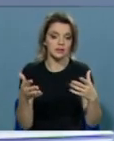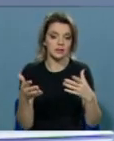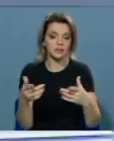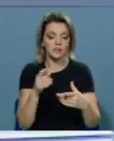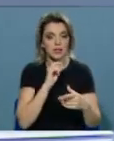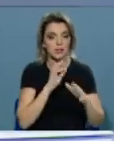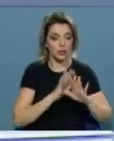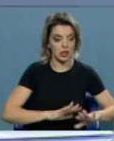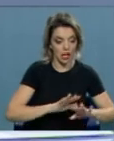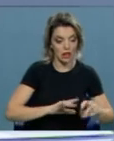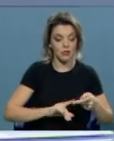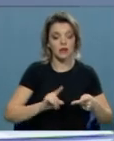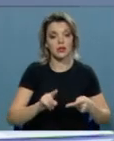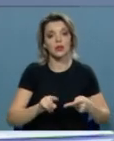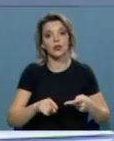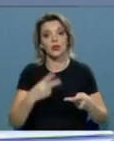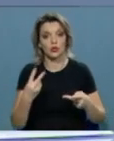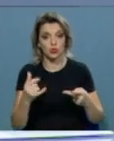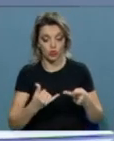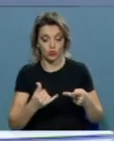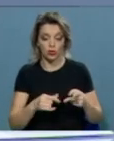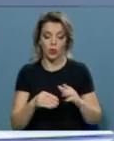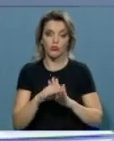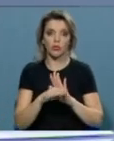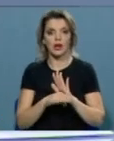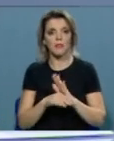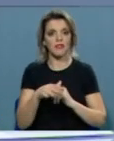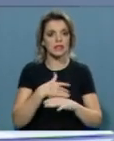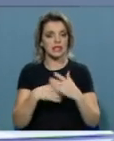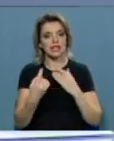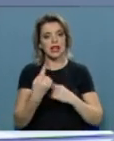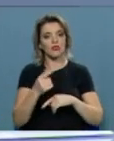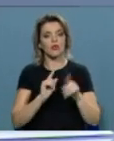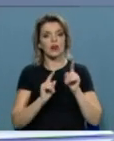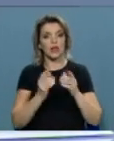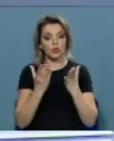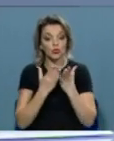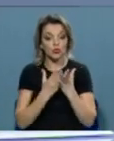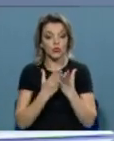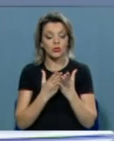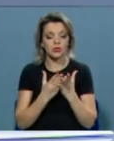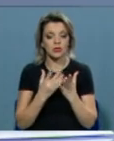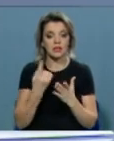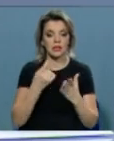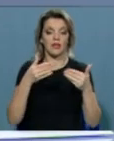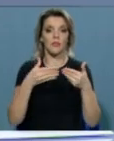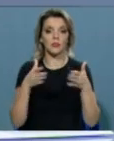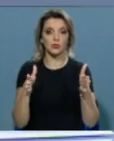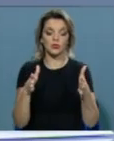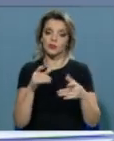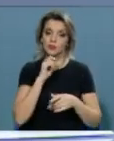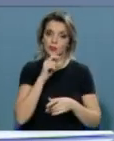um ter calma dois começar a programar o que é que deve fazer e deu estudar rapidamente e com a abertura